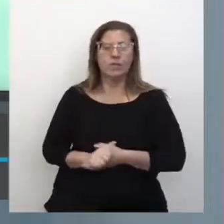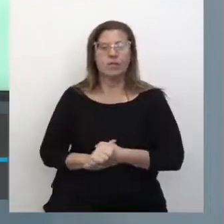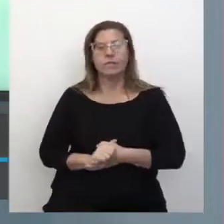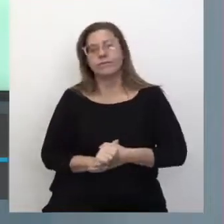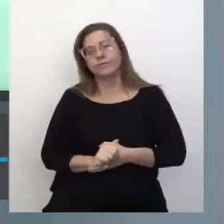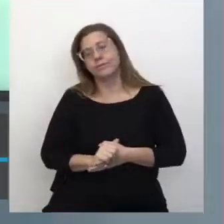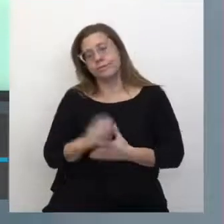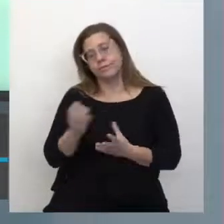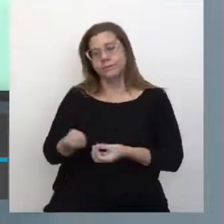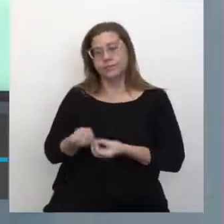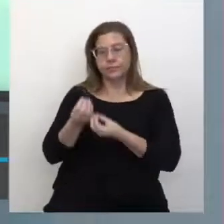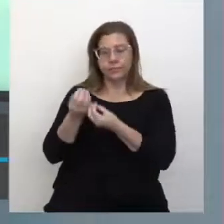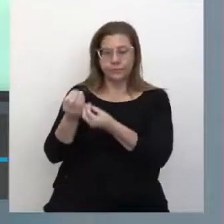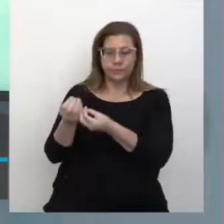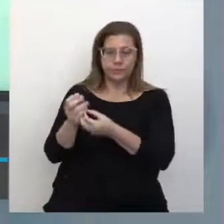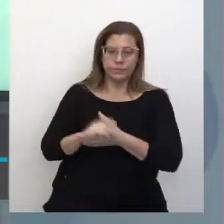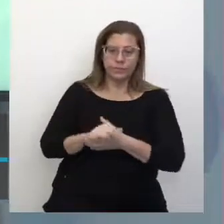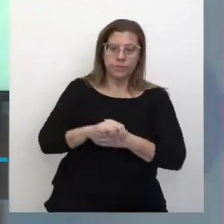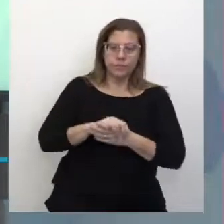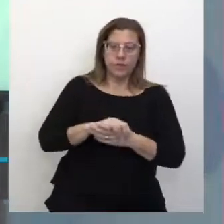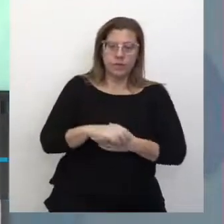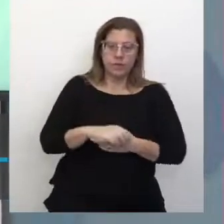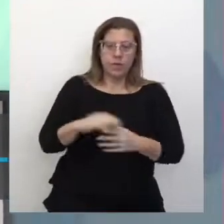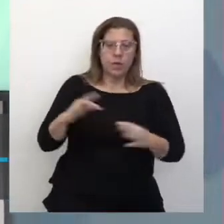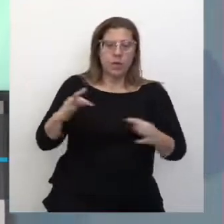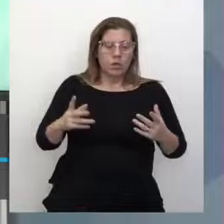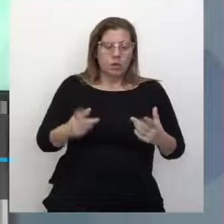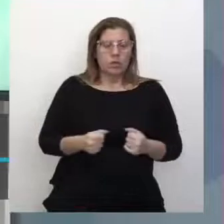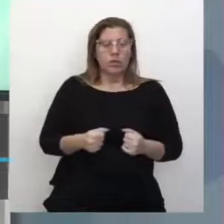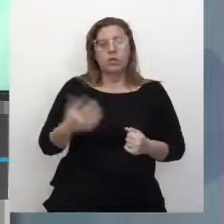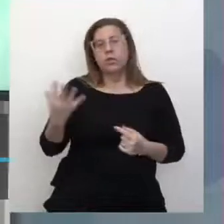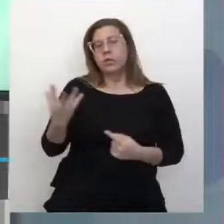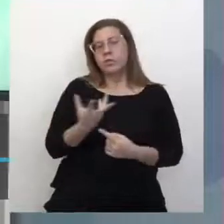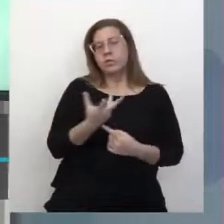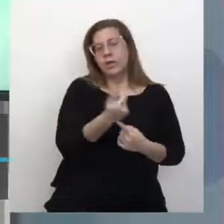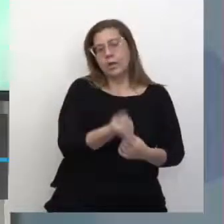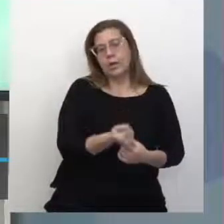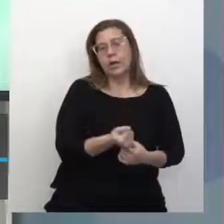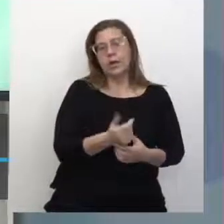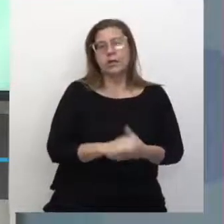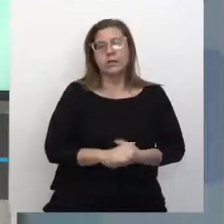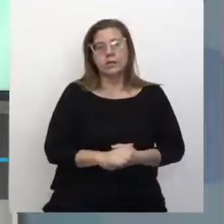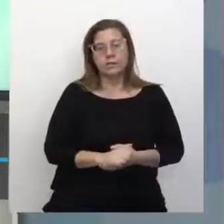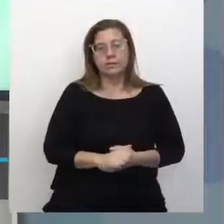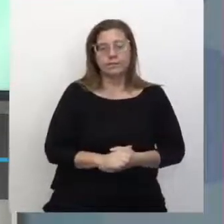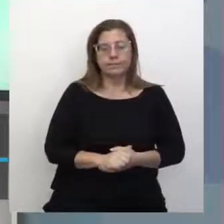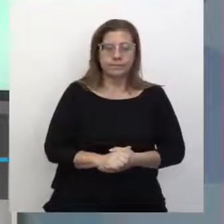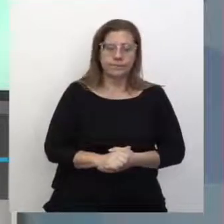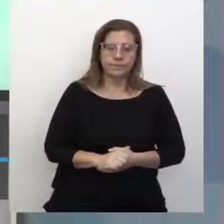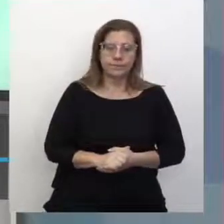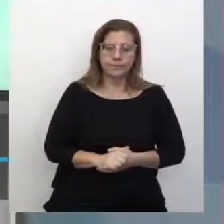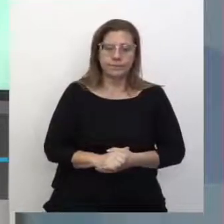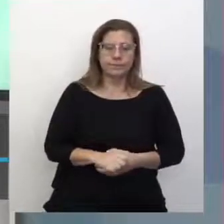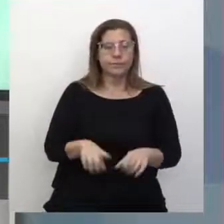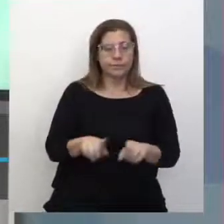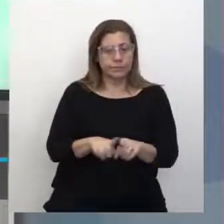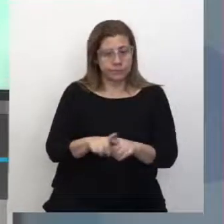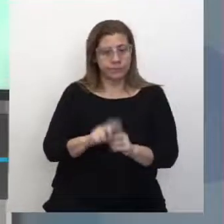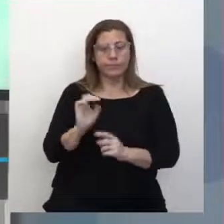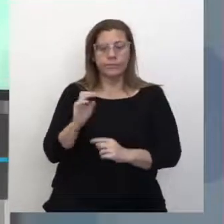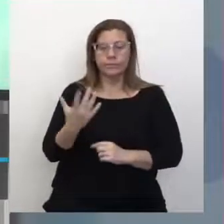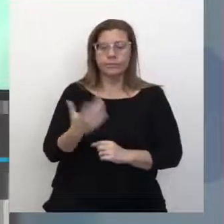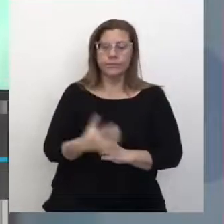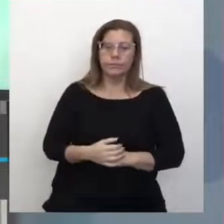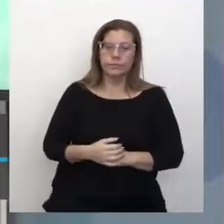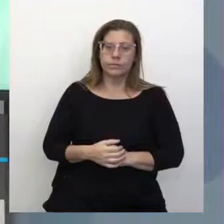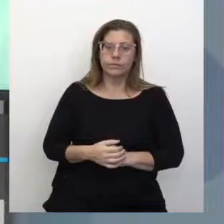seu falecimento, né, toda a sua obra, né, toda a sua coleção para a Pinacoteca, tá? Isso também acontece, tá, gente?